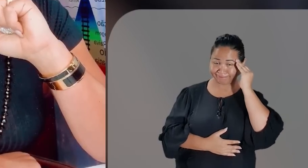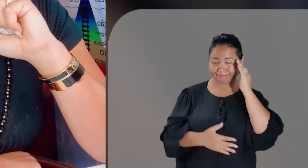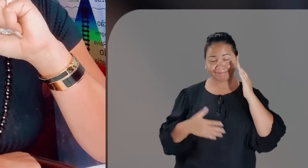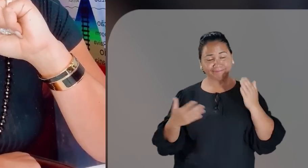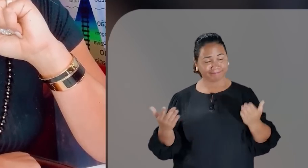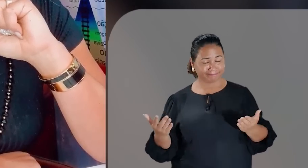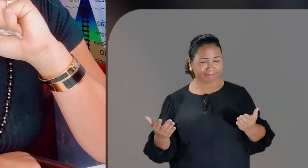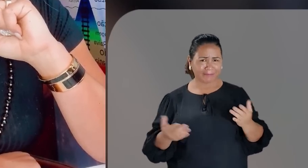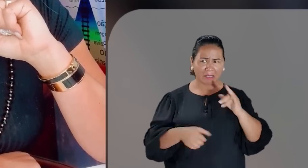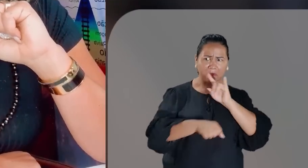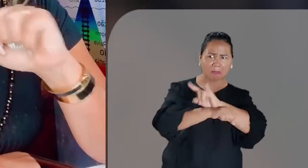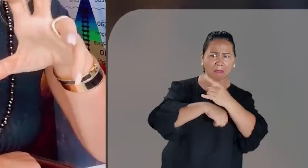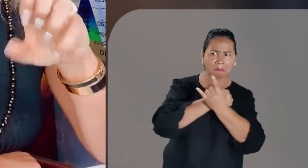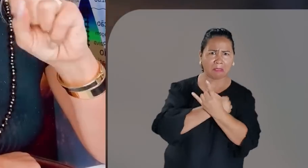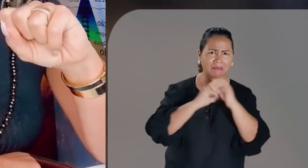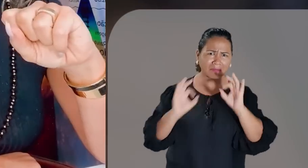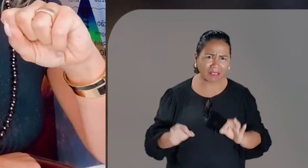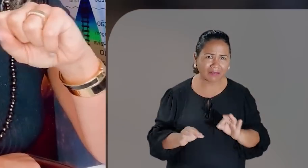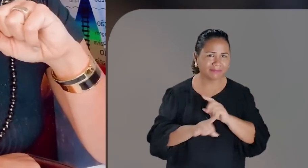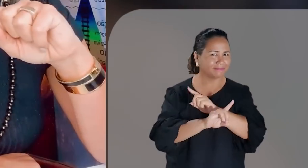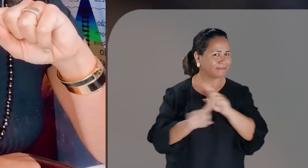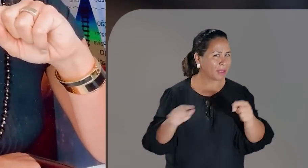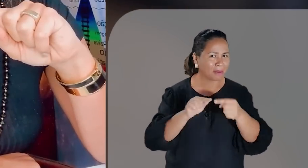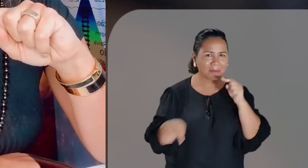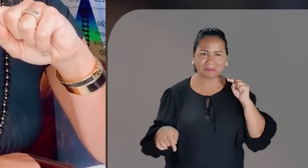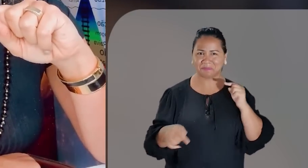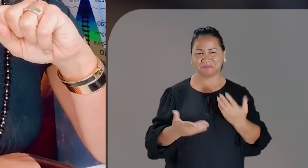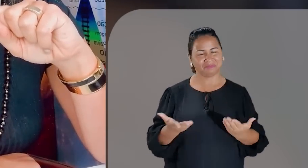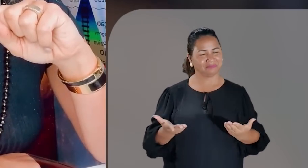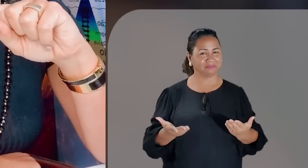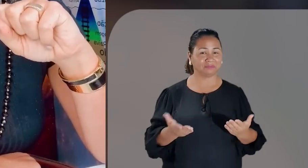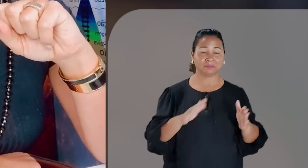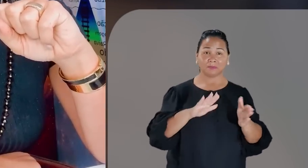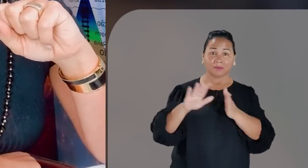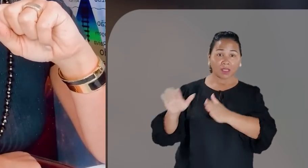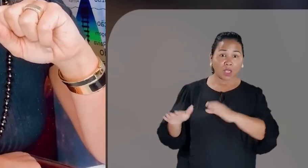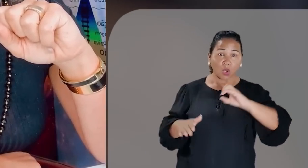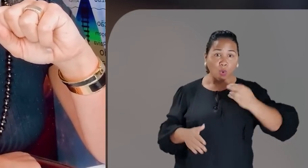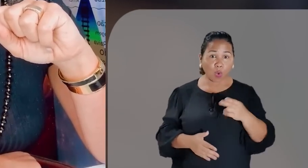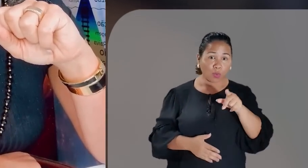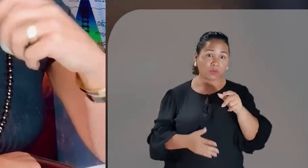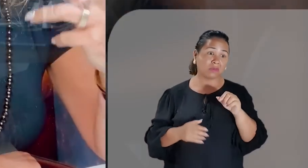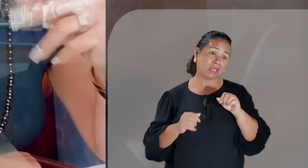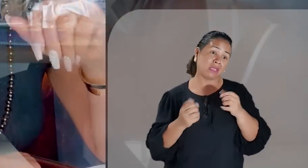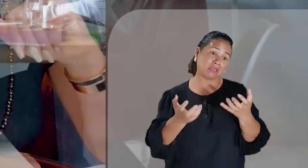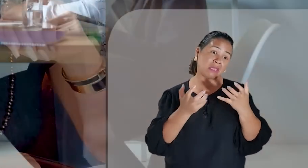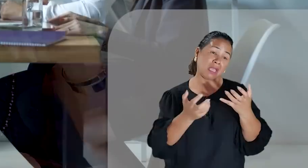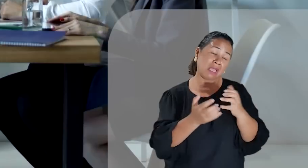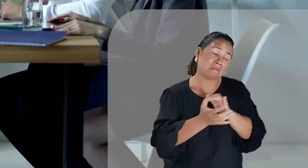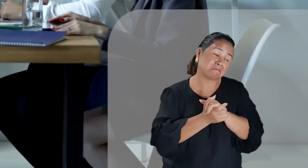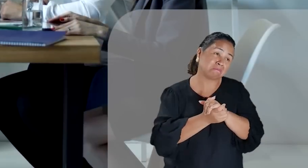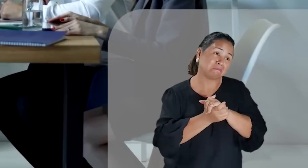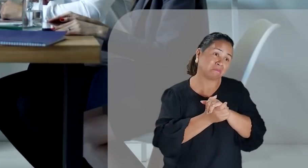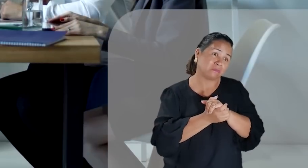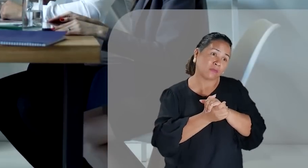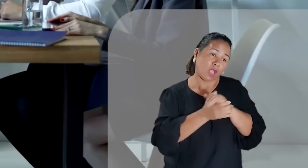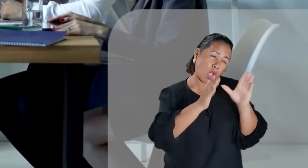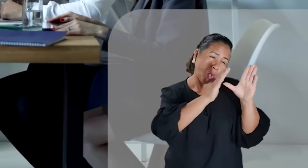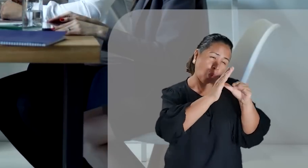Boa, né? Não é só com traição e com relacionamento. Você pode querer o cargo de alguém.